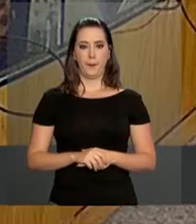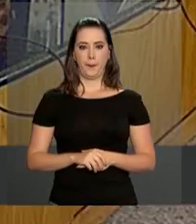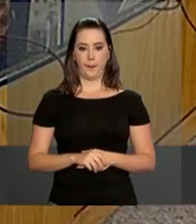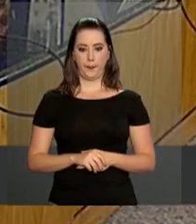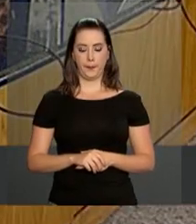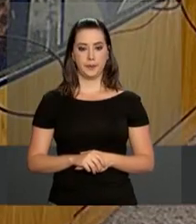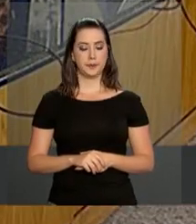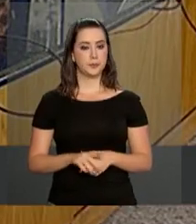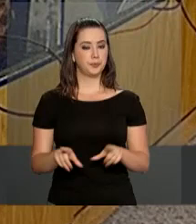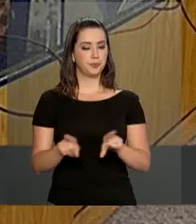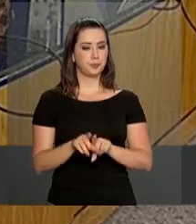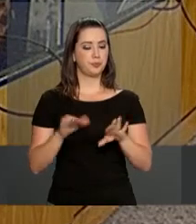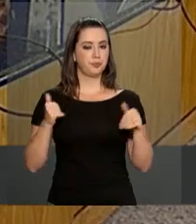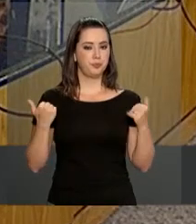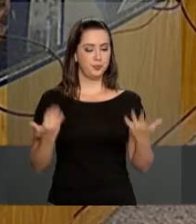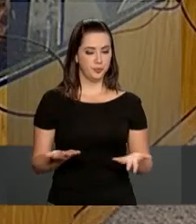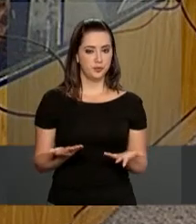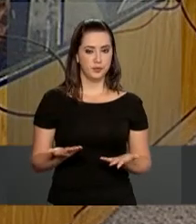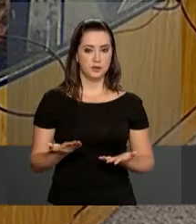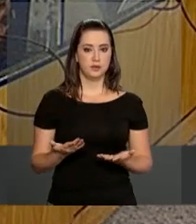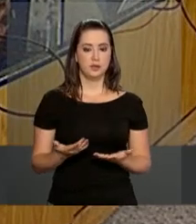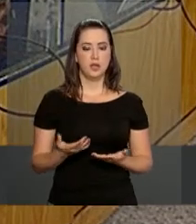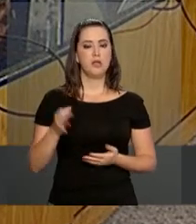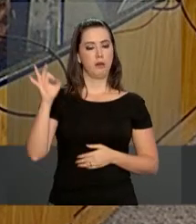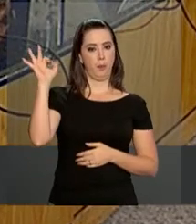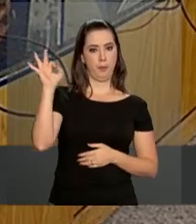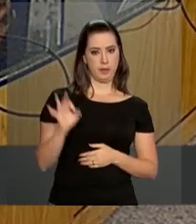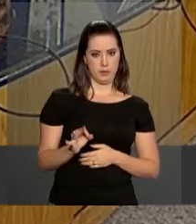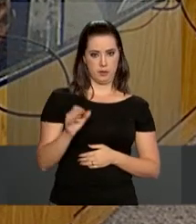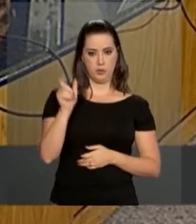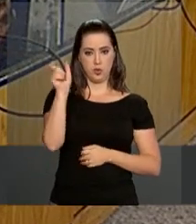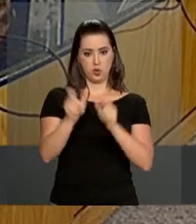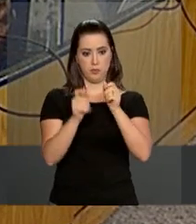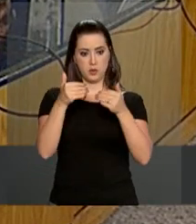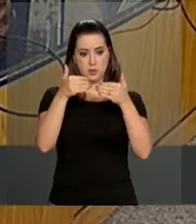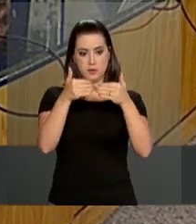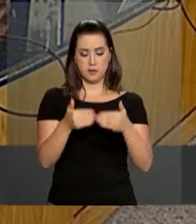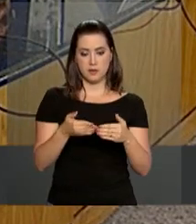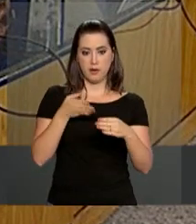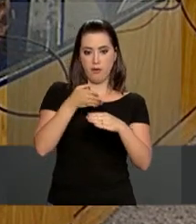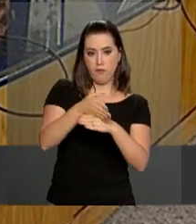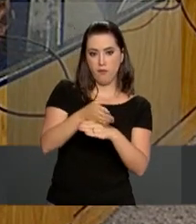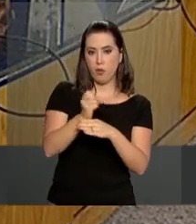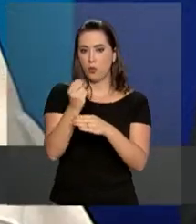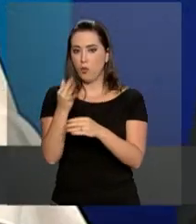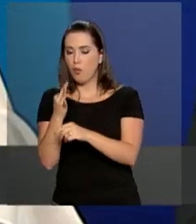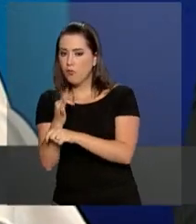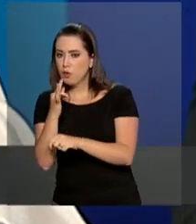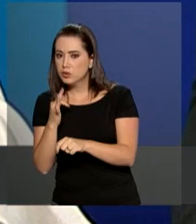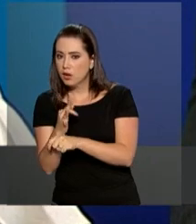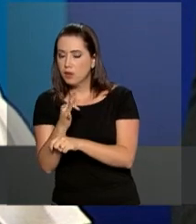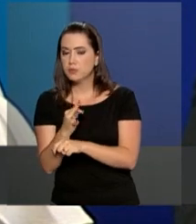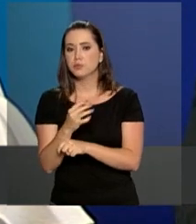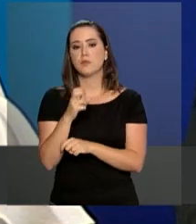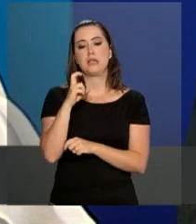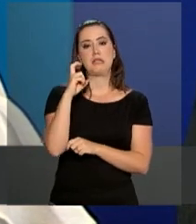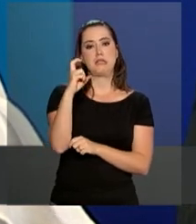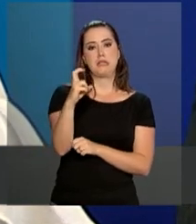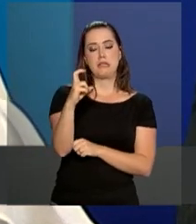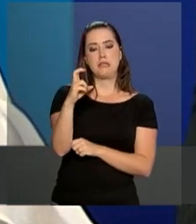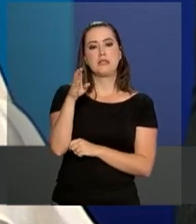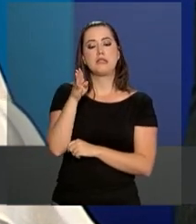bom o uso ou o percentual então dos presentes e ausentes nós tivemos dos 5 milhões